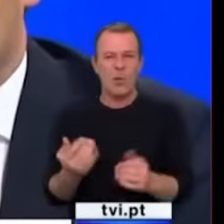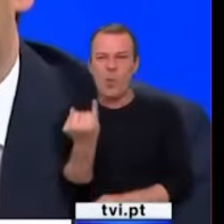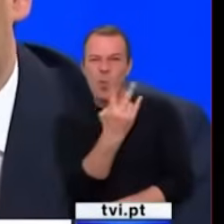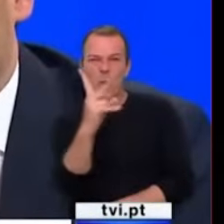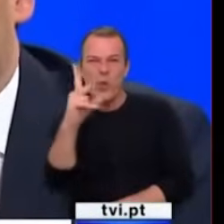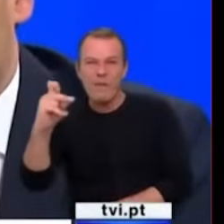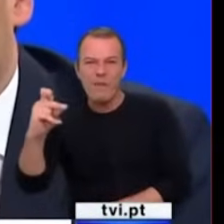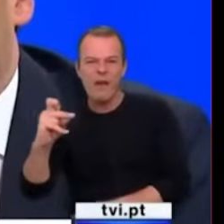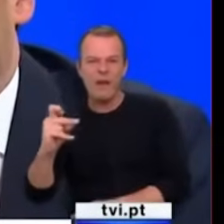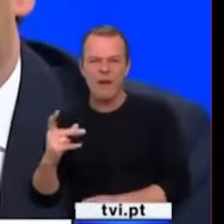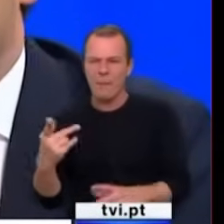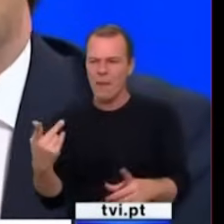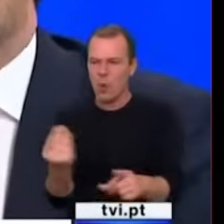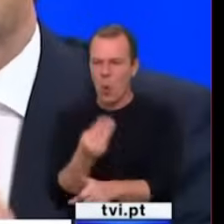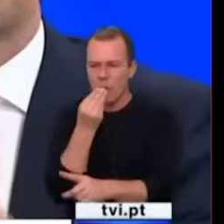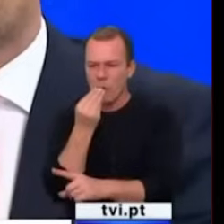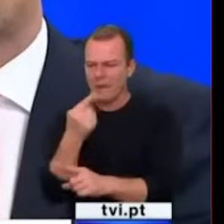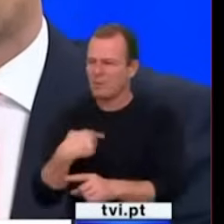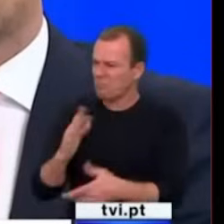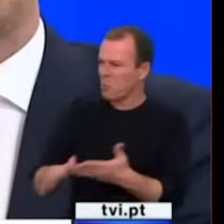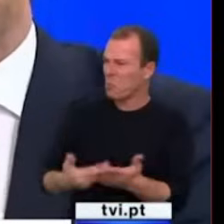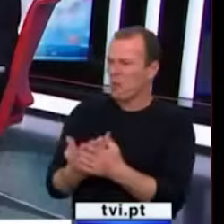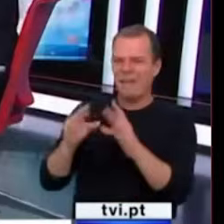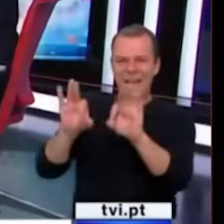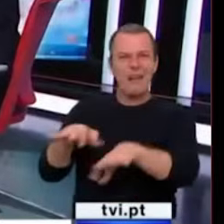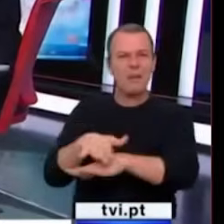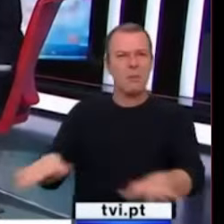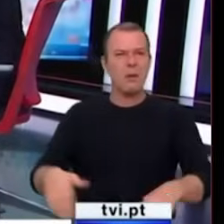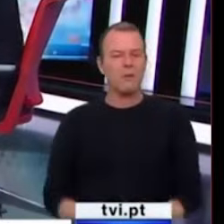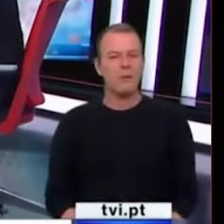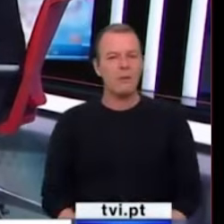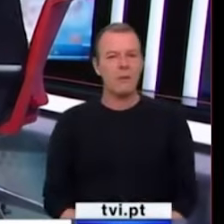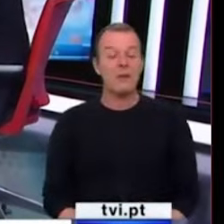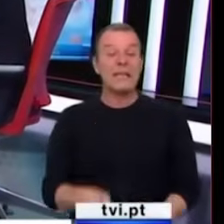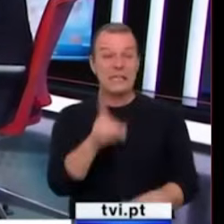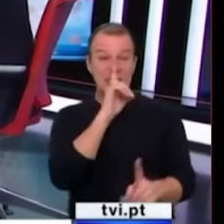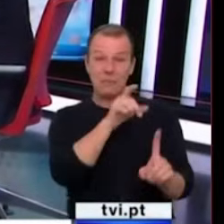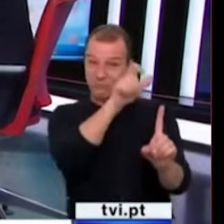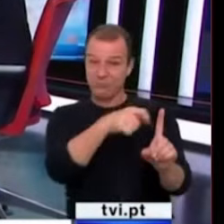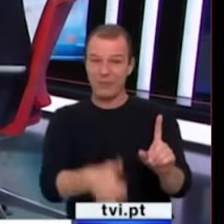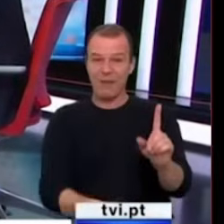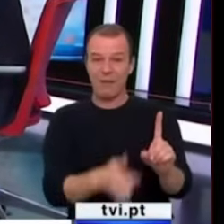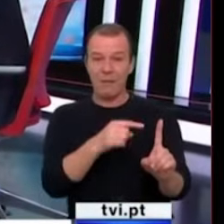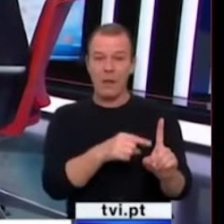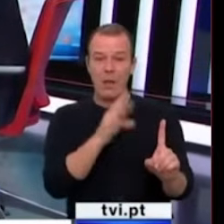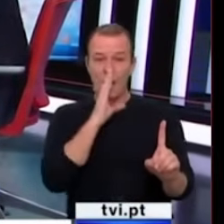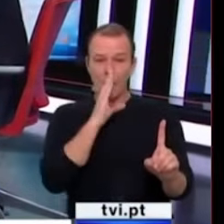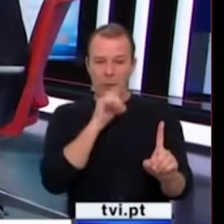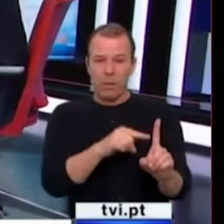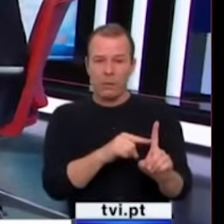para compral é que o partido socialista se vencer as eleições E se o Pedro nun Santos